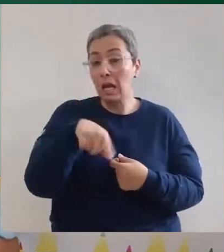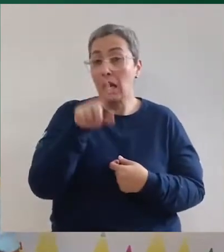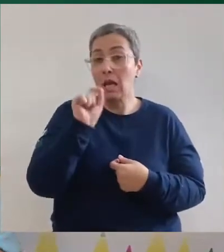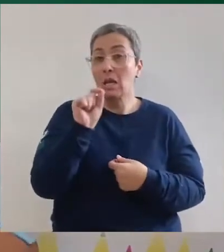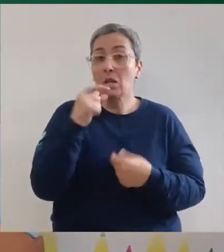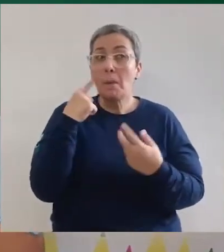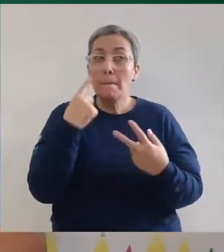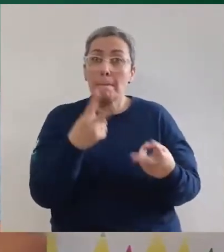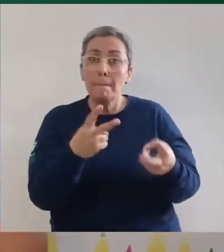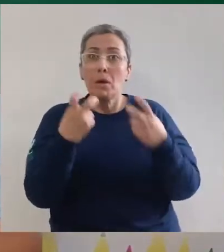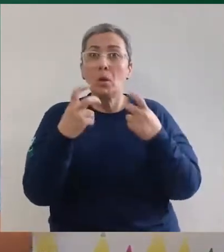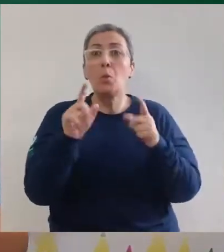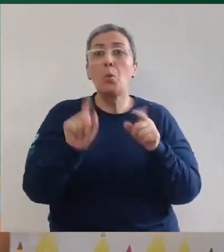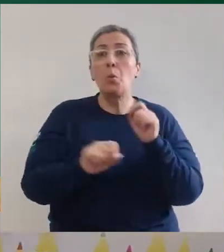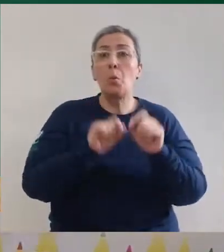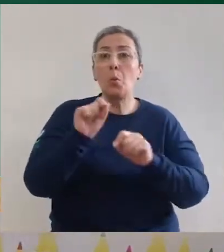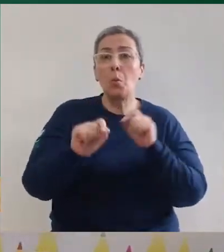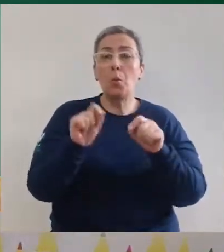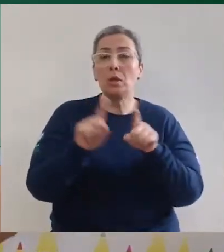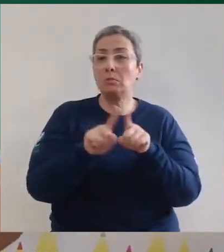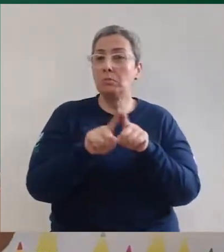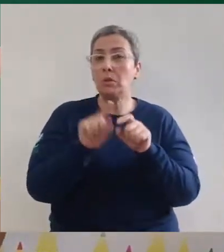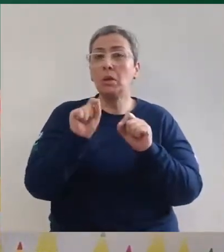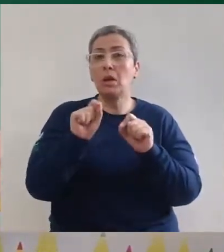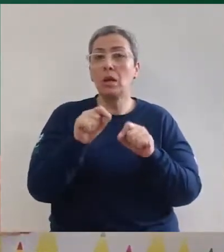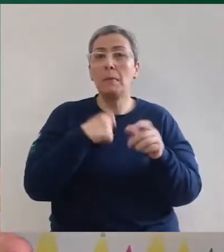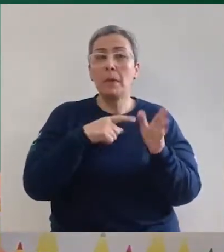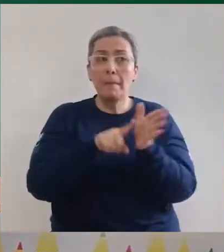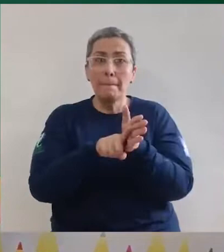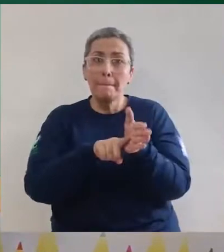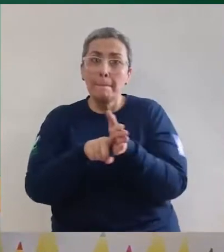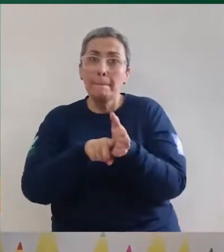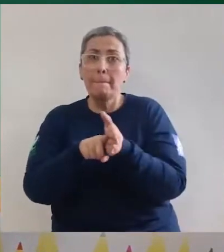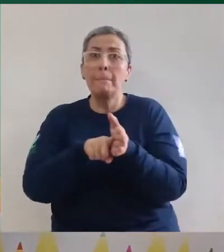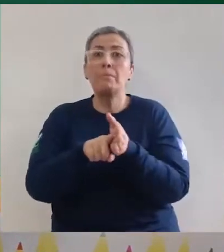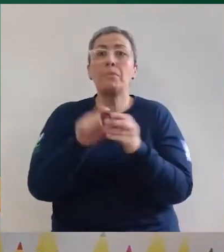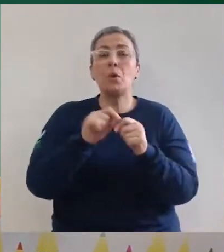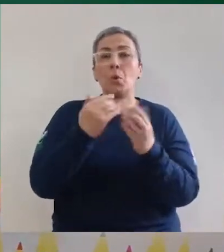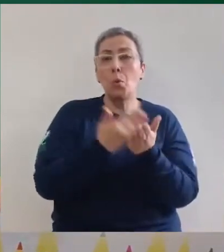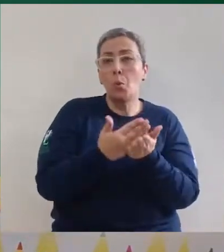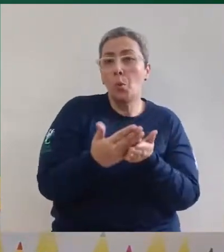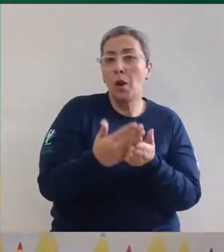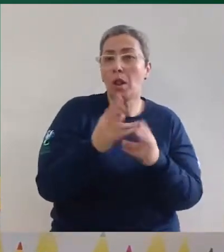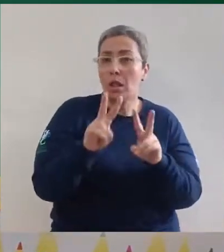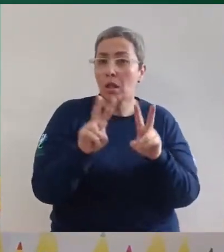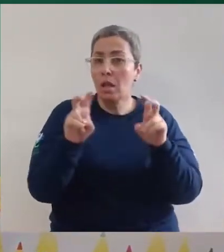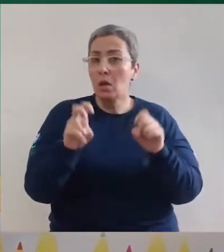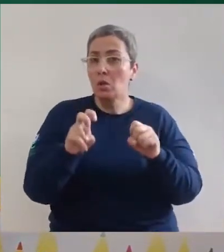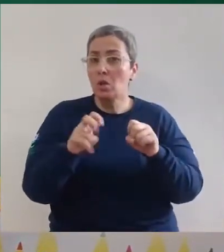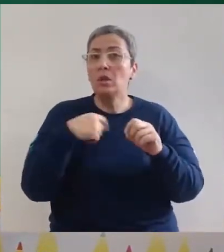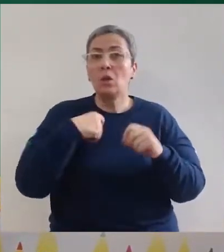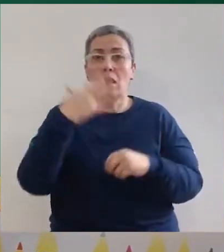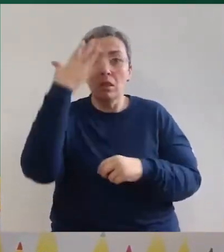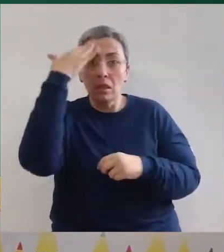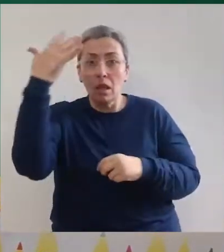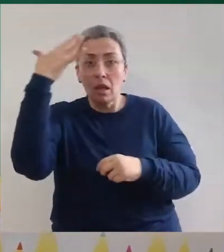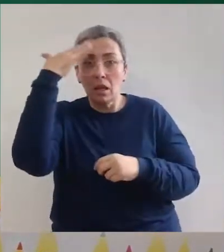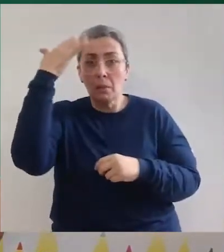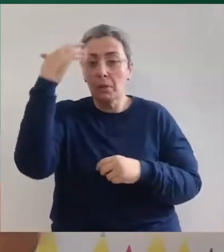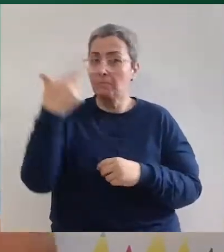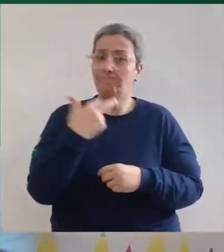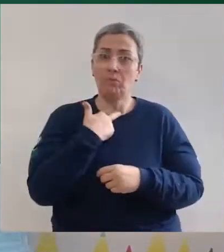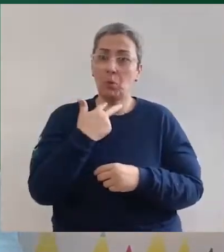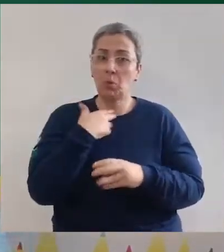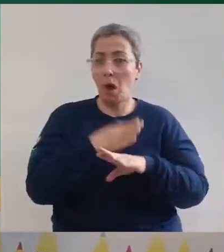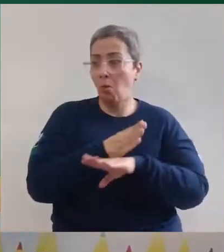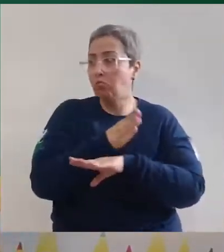que vocês percebessem que, mesmo sendo uma pesquisa a partir de um assunto teórico, já que vocês